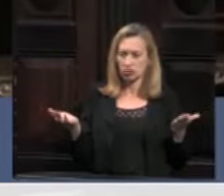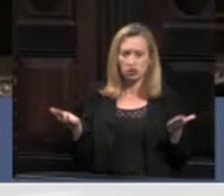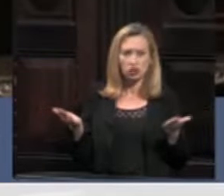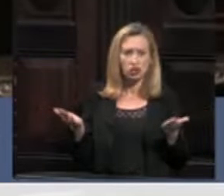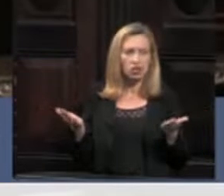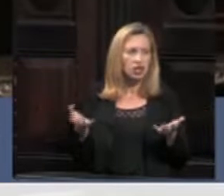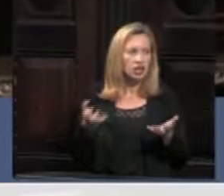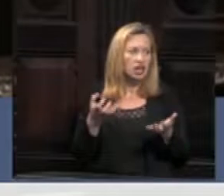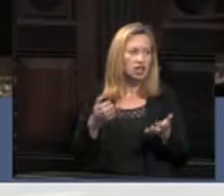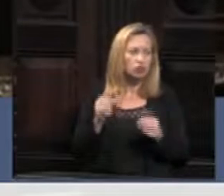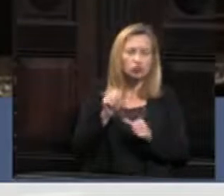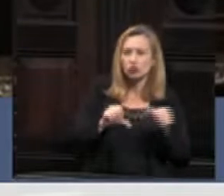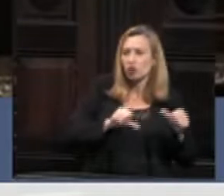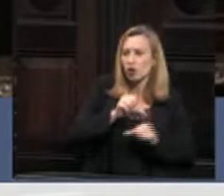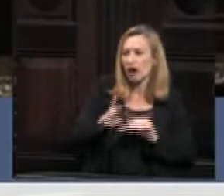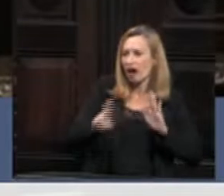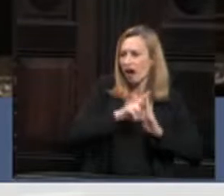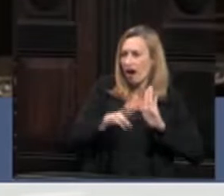Constituição.